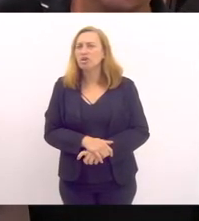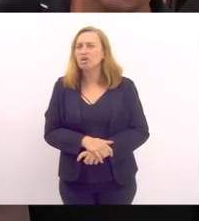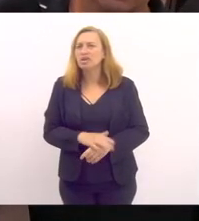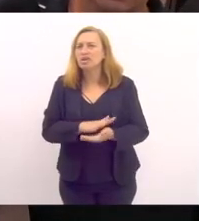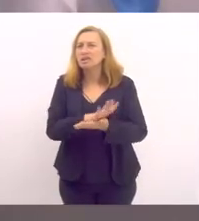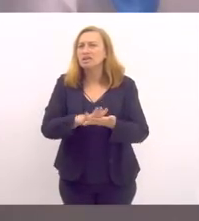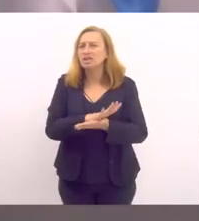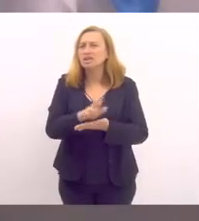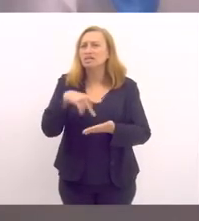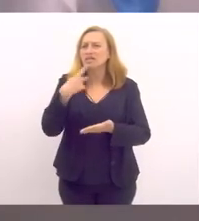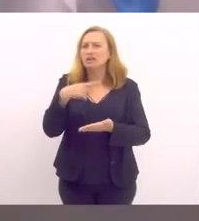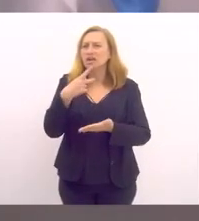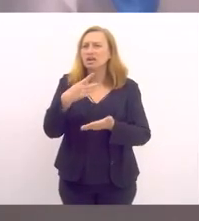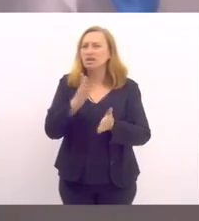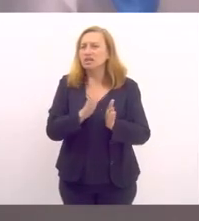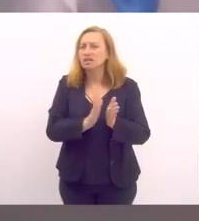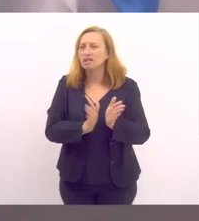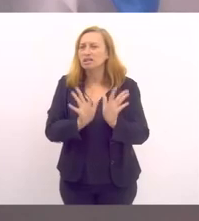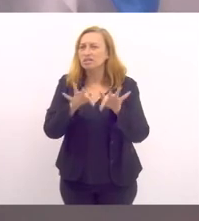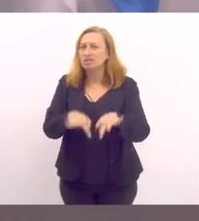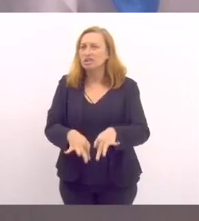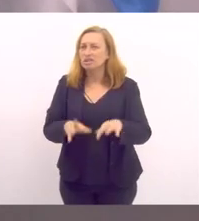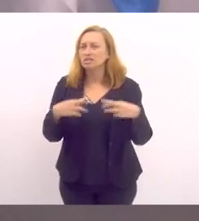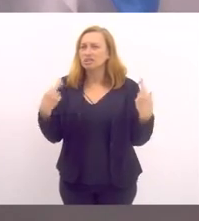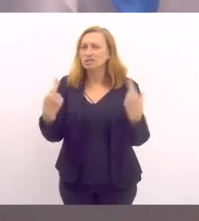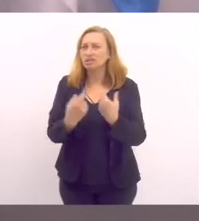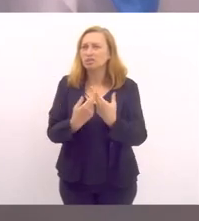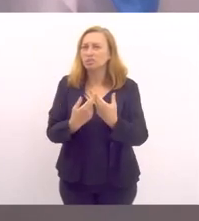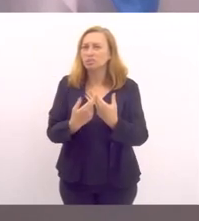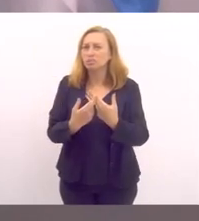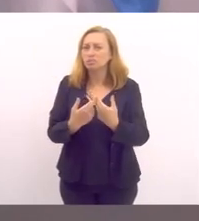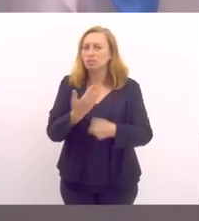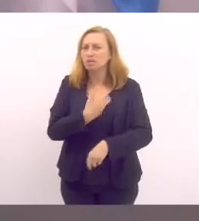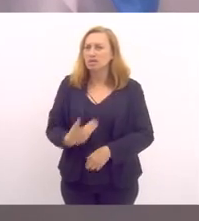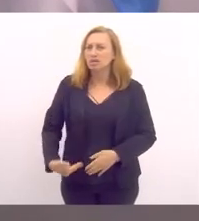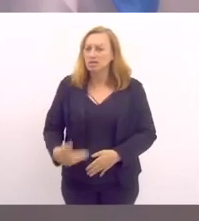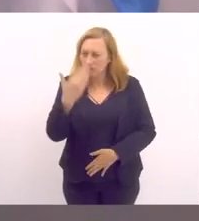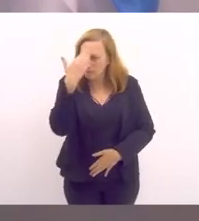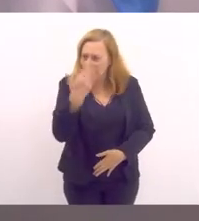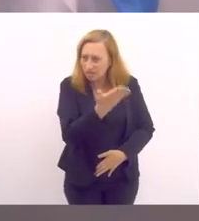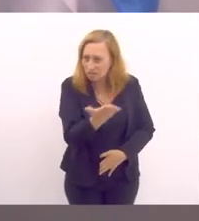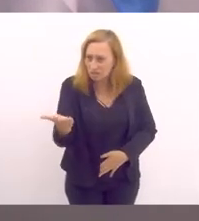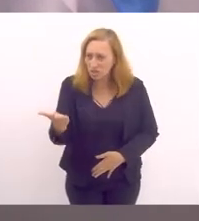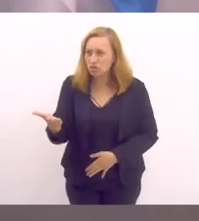Nada mais havendo a tratar. Está encerrada a audiência pública. Muito obrigada a todos.